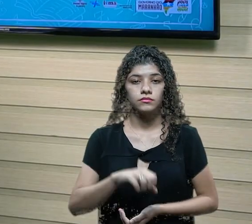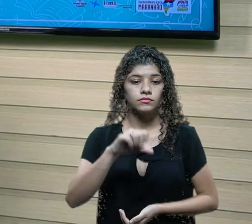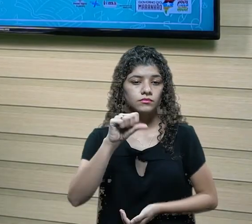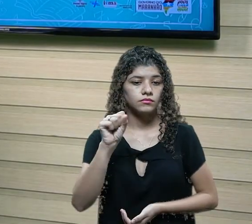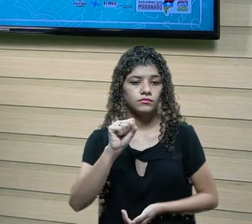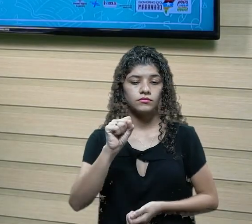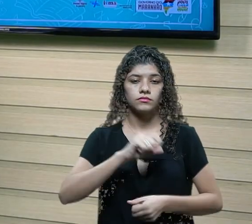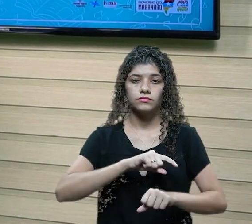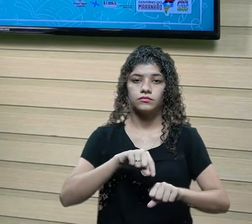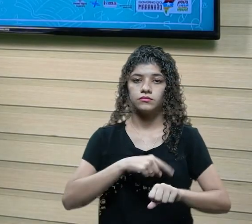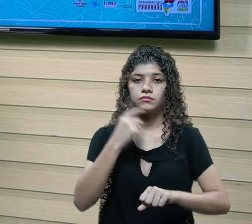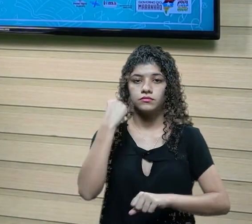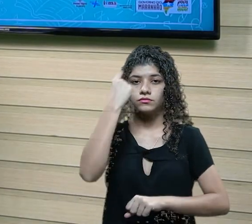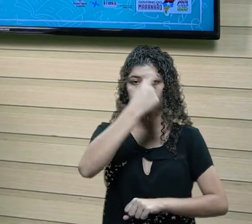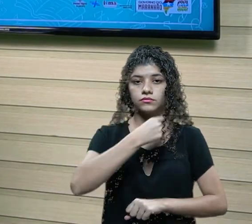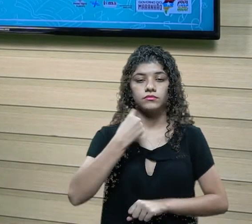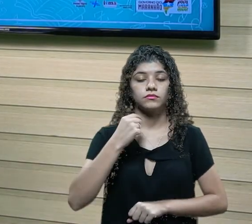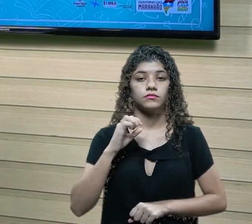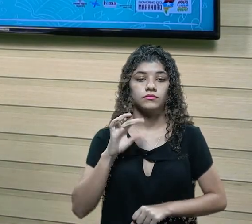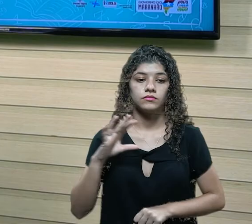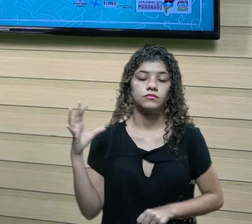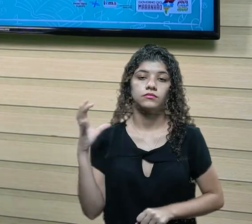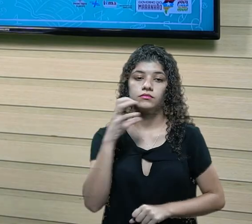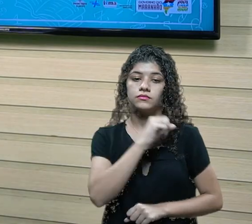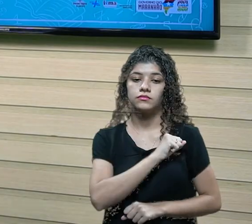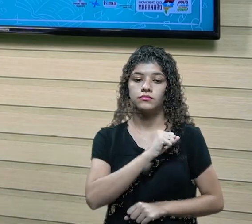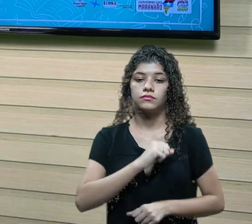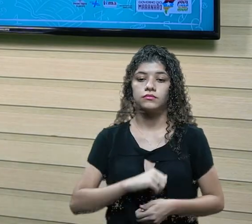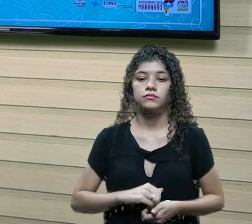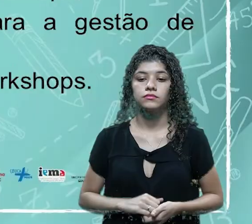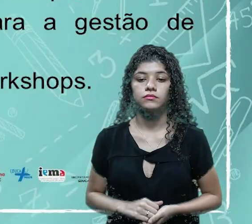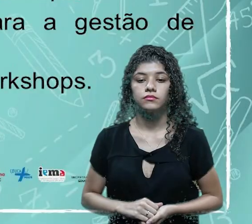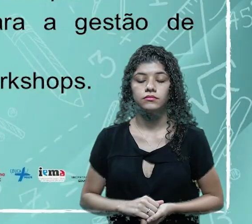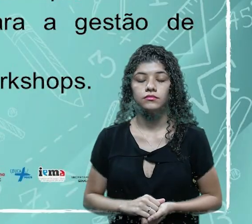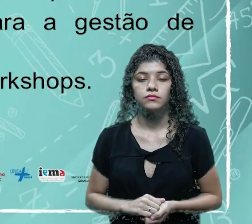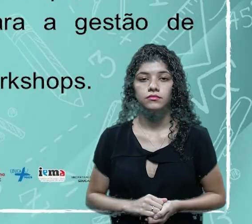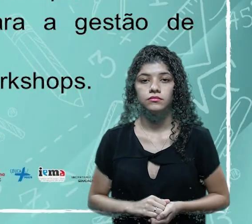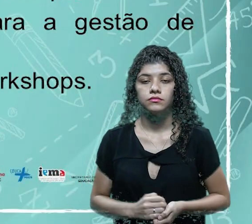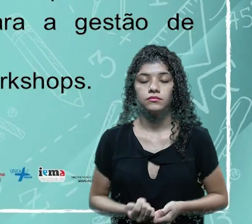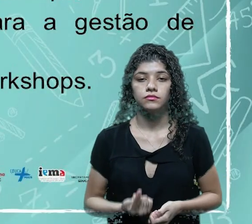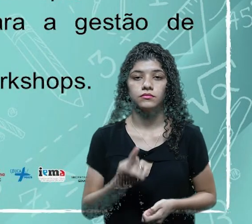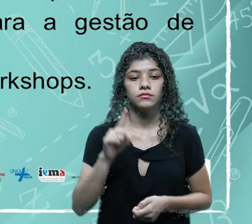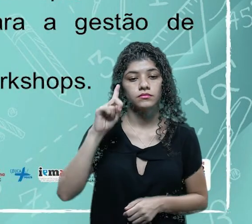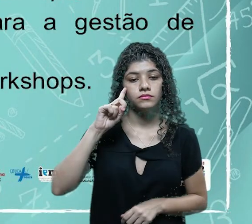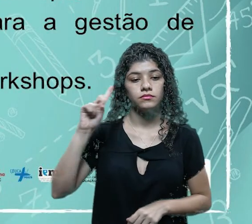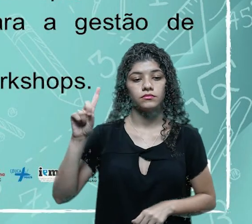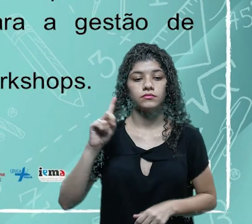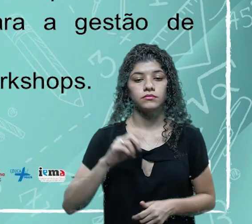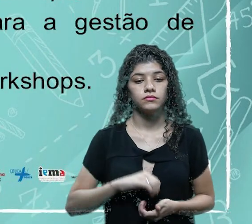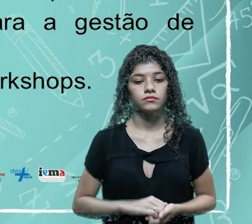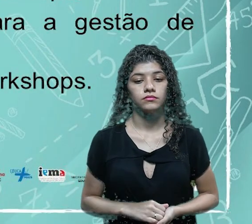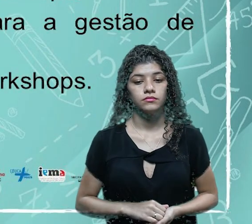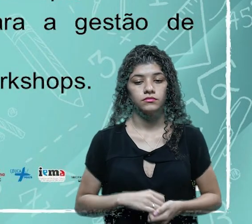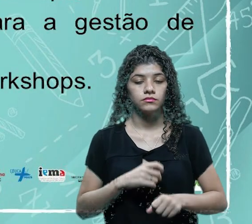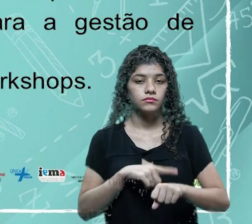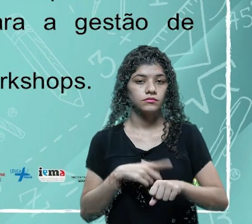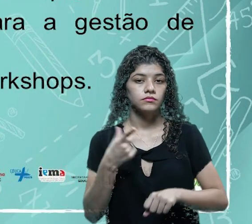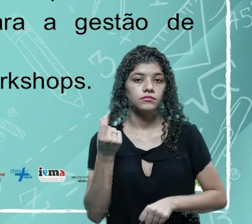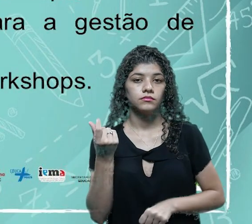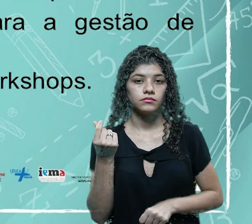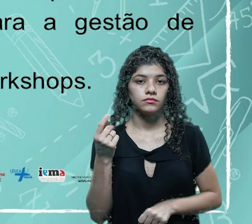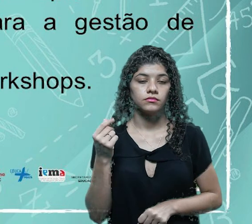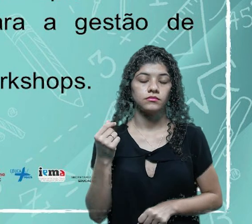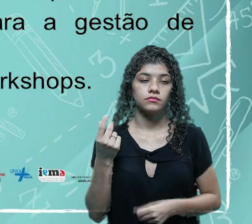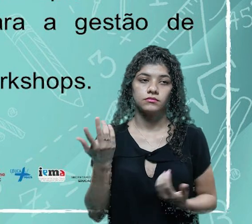mais ou menos oito do oito horas de duração ela vento rápido em um dia então é